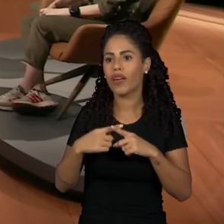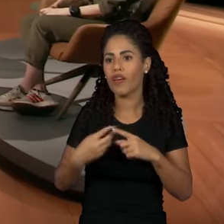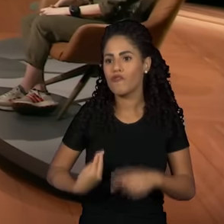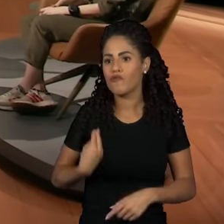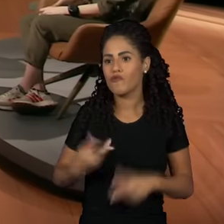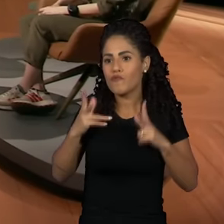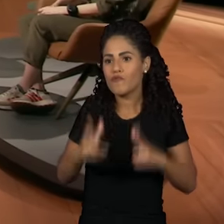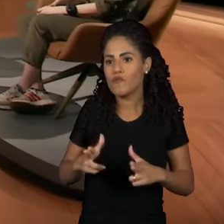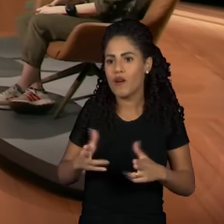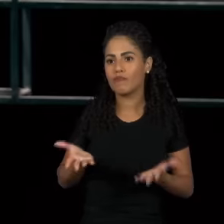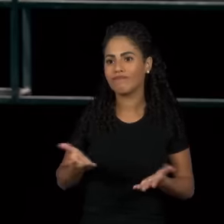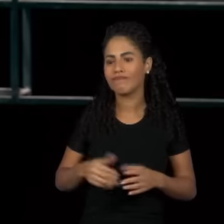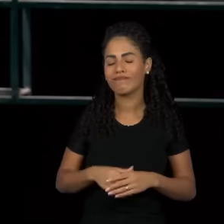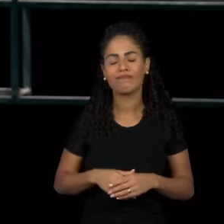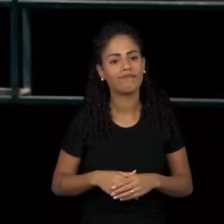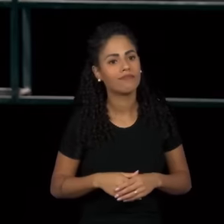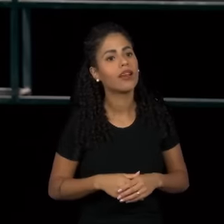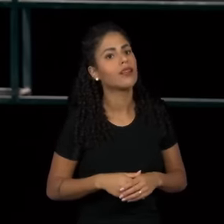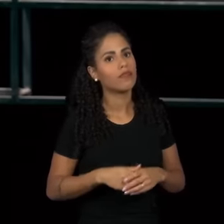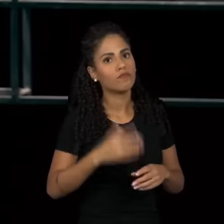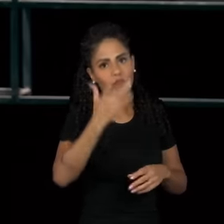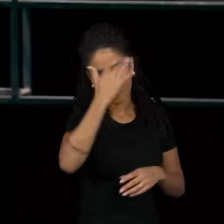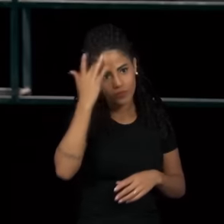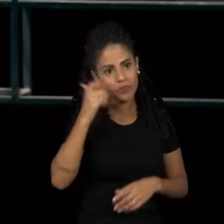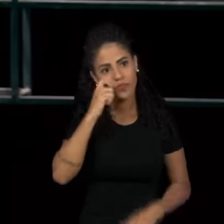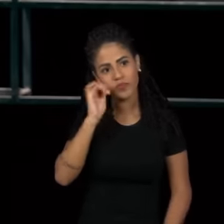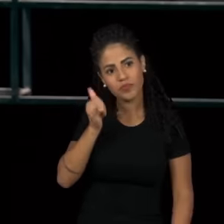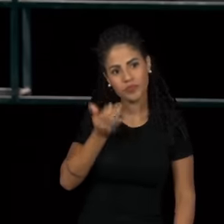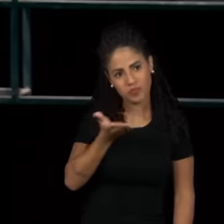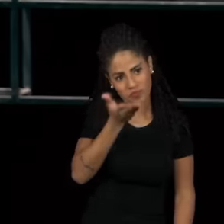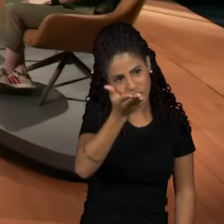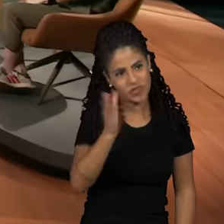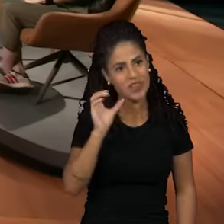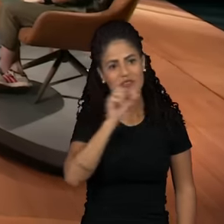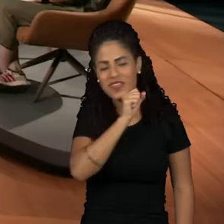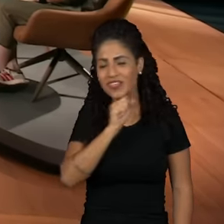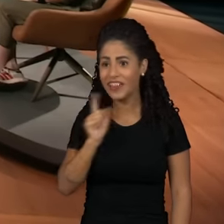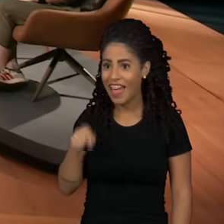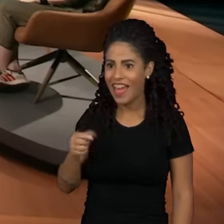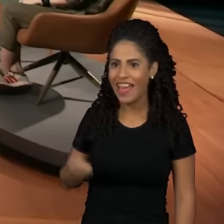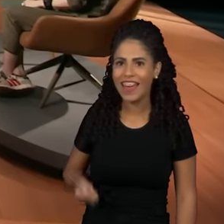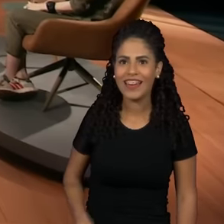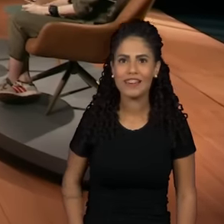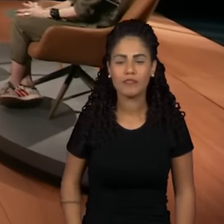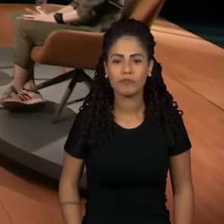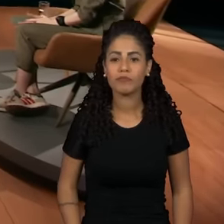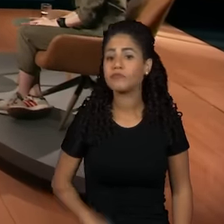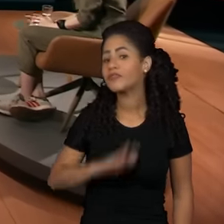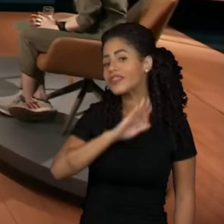nesse trabalho e que fala aí da sua entrega na personagem. Dá uma olhada. Camila,